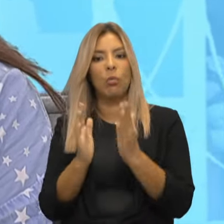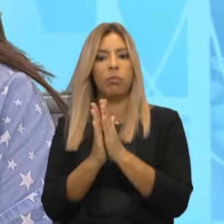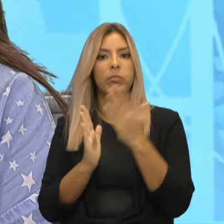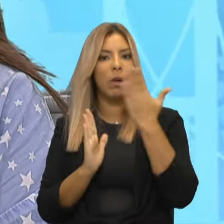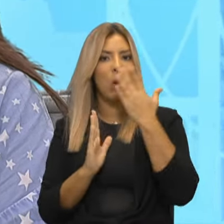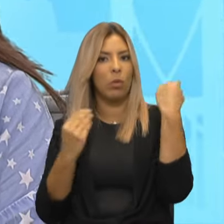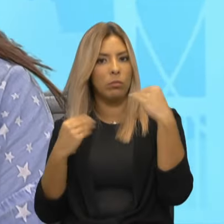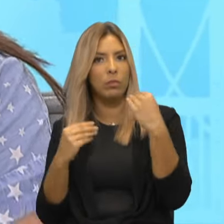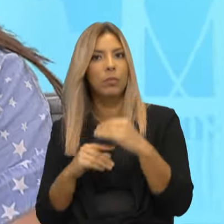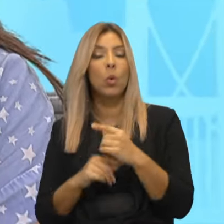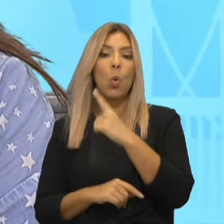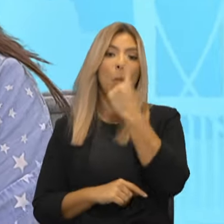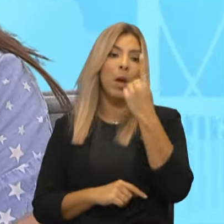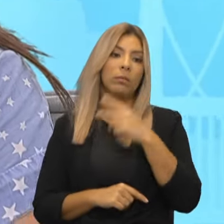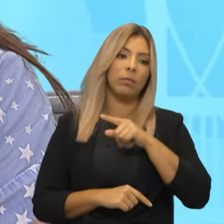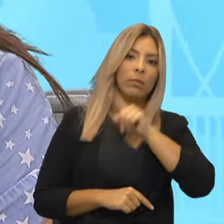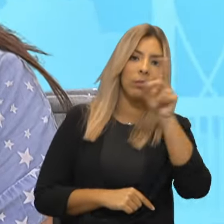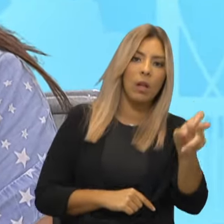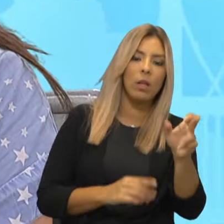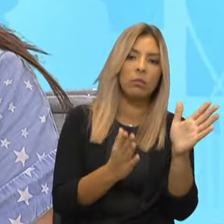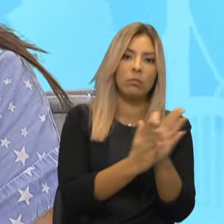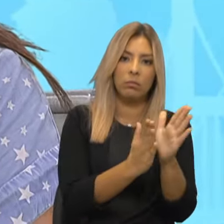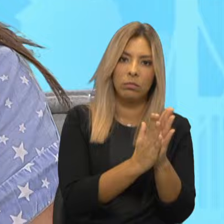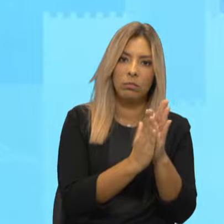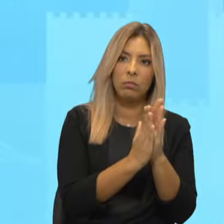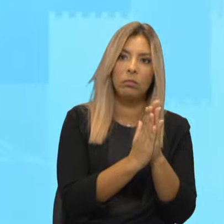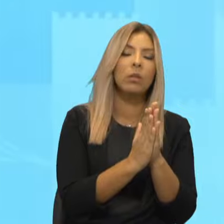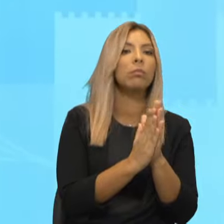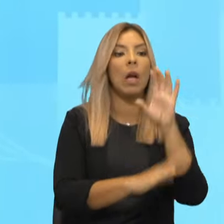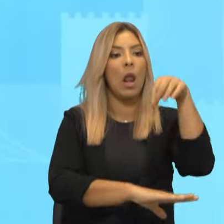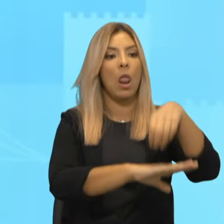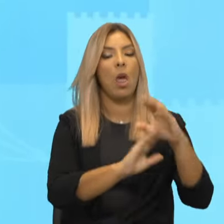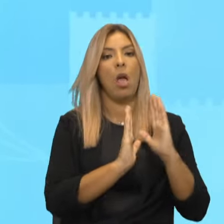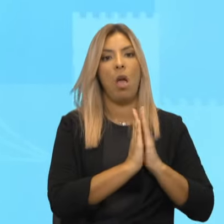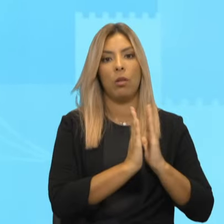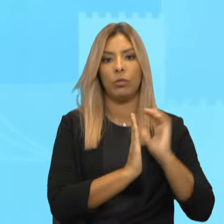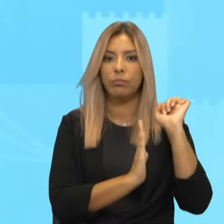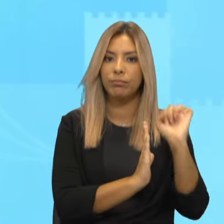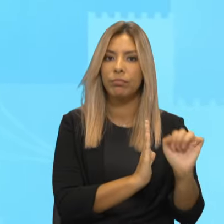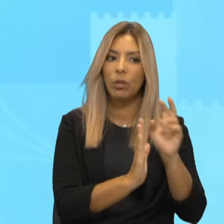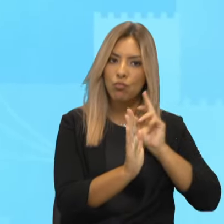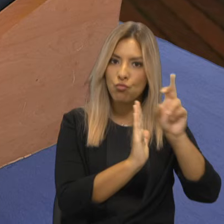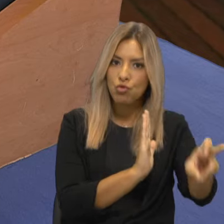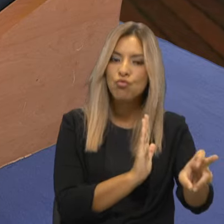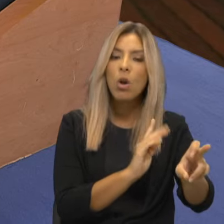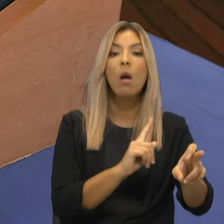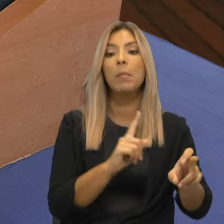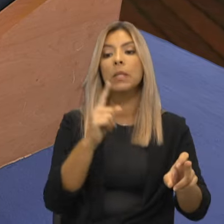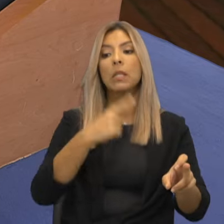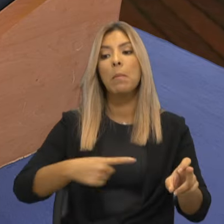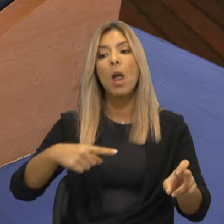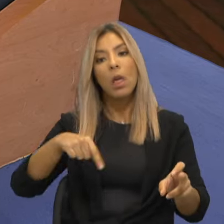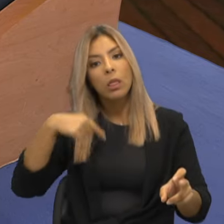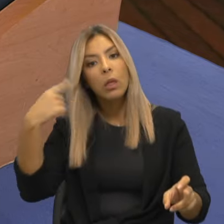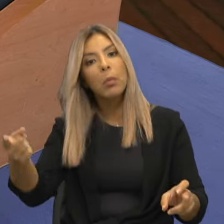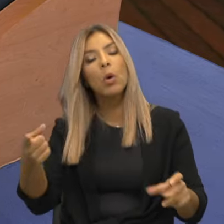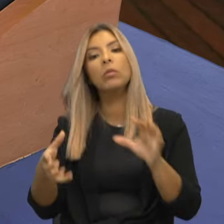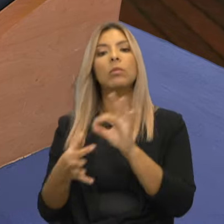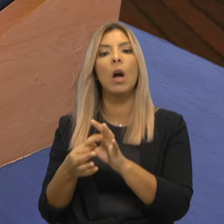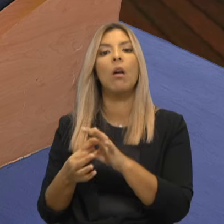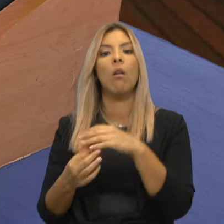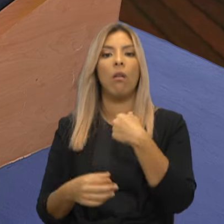numa semana vão à paróquia, no sentido de estamos aqui na igreja, e na semana seguinte estão em casa e promovem a